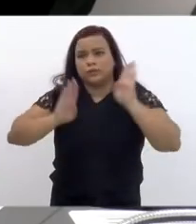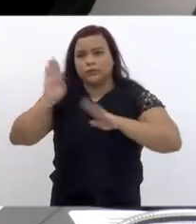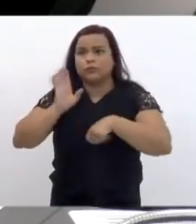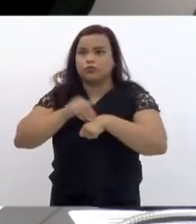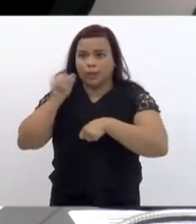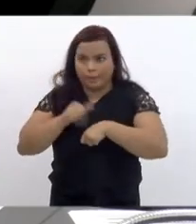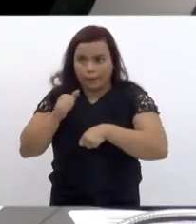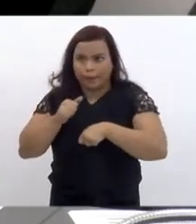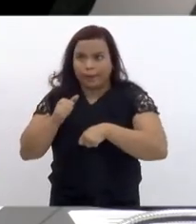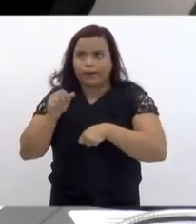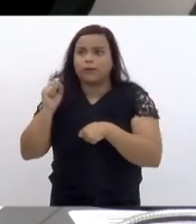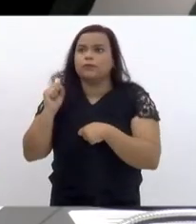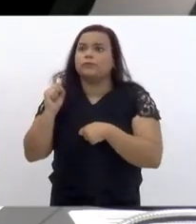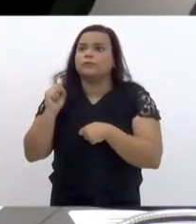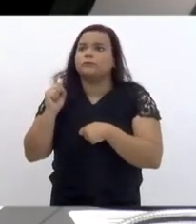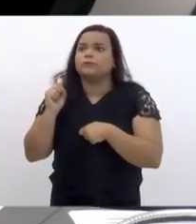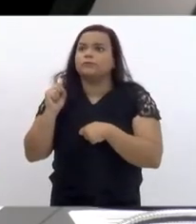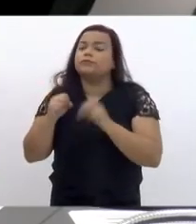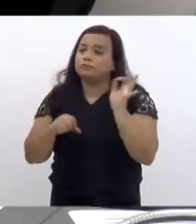Ah, sim, melhora.